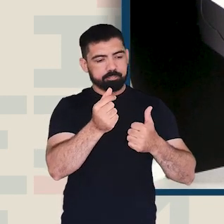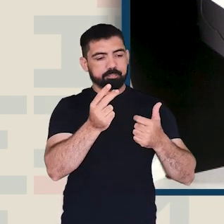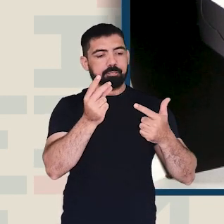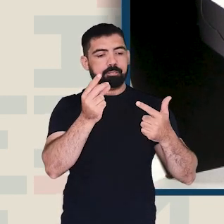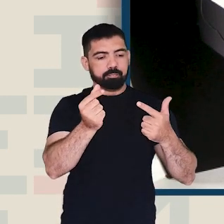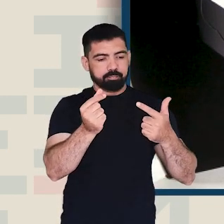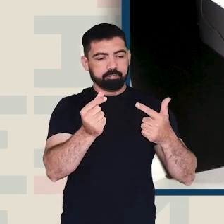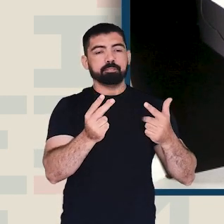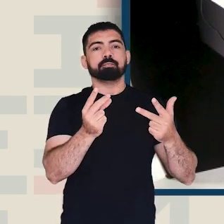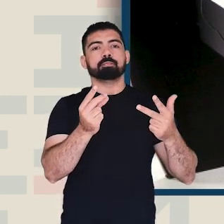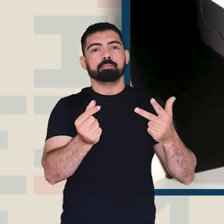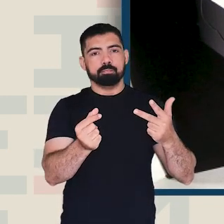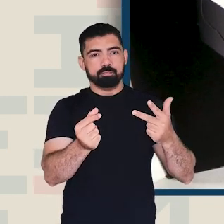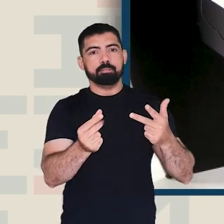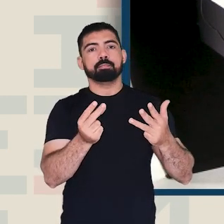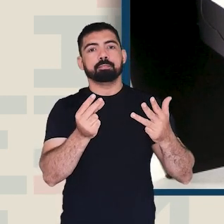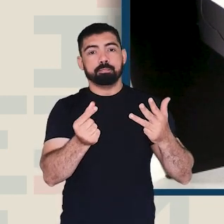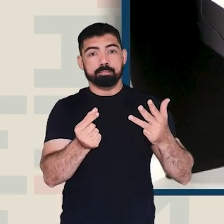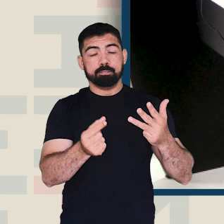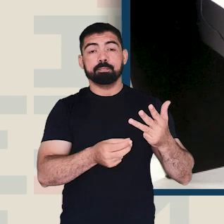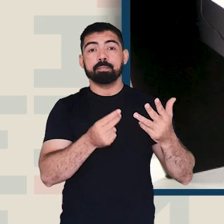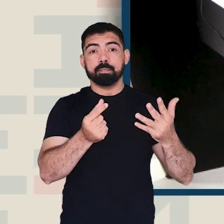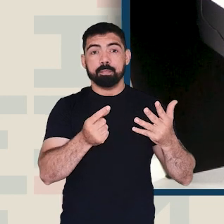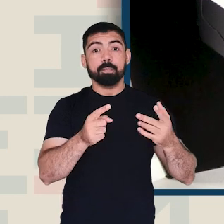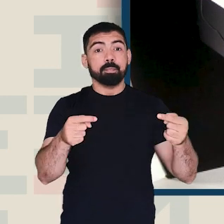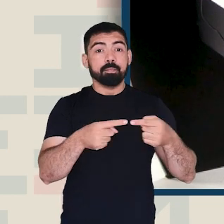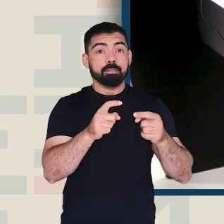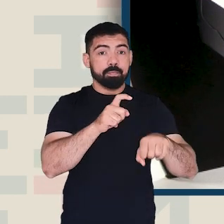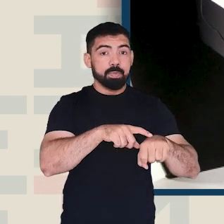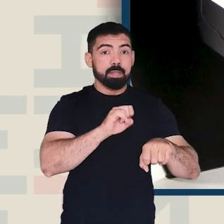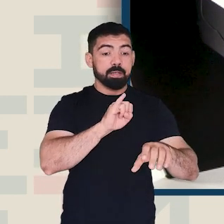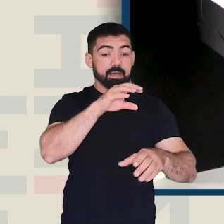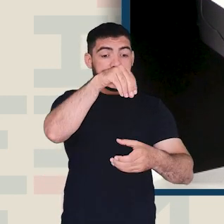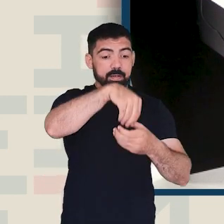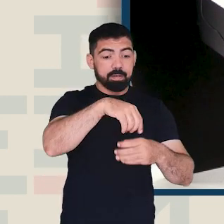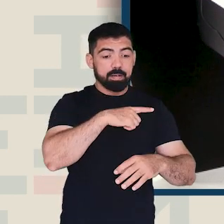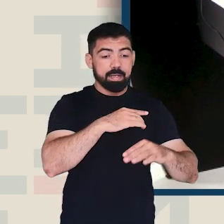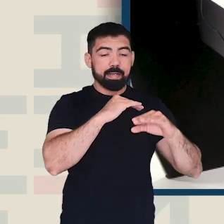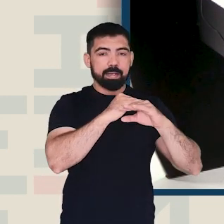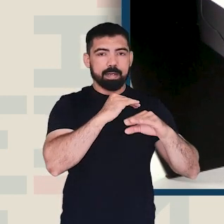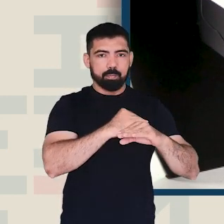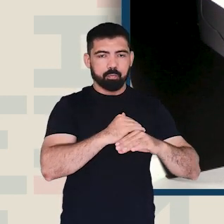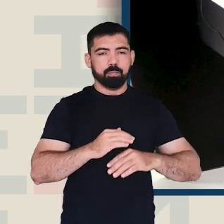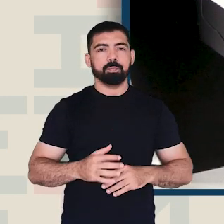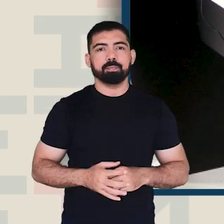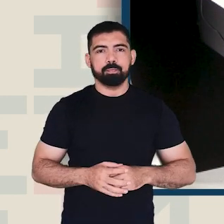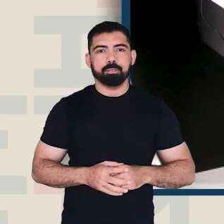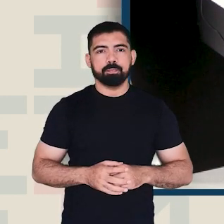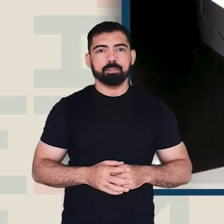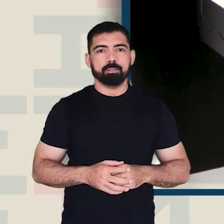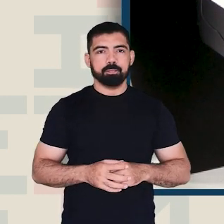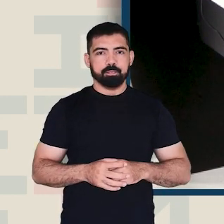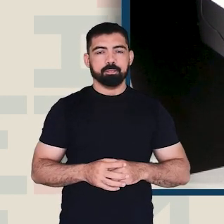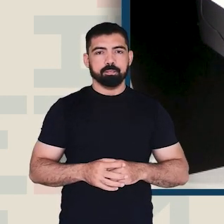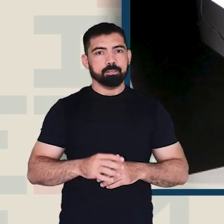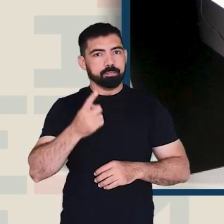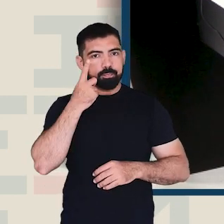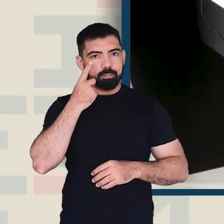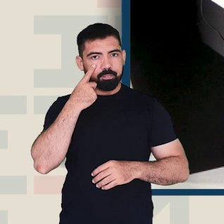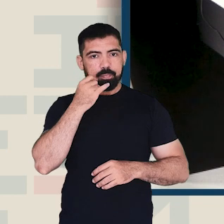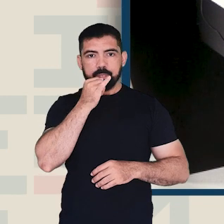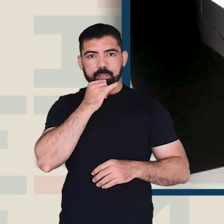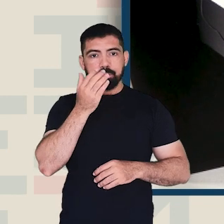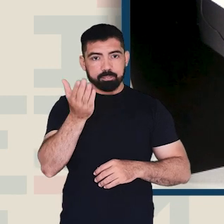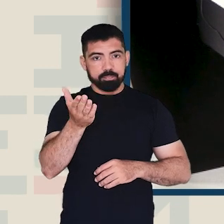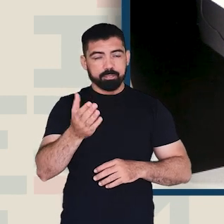considerado tempo, isso é importante entender, se vier em um padrão onde cada duração é igual. Então, veja isso.